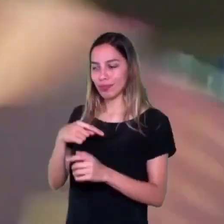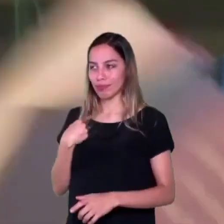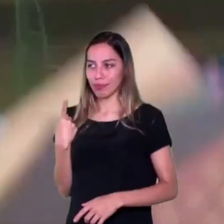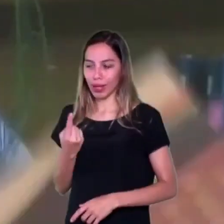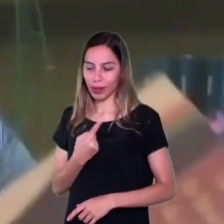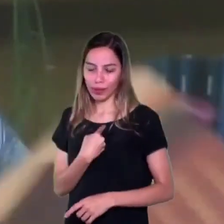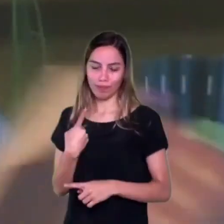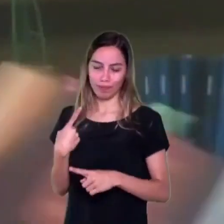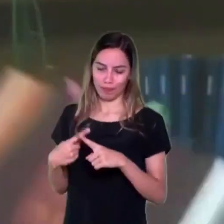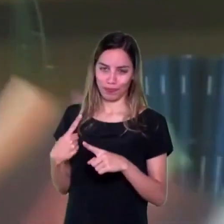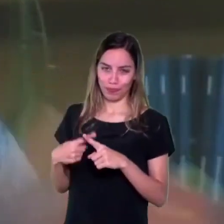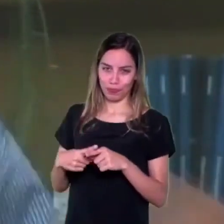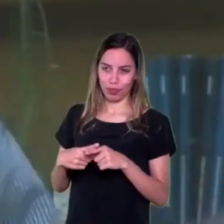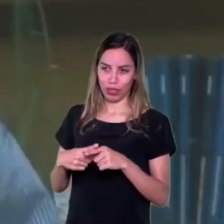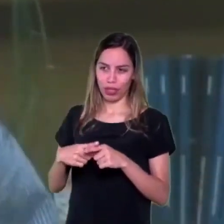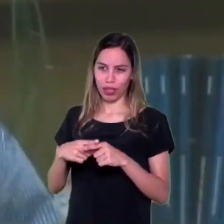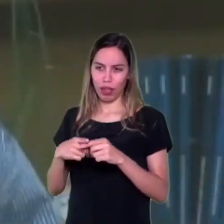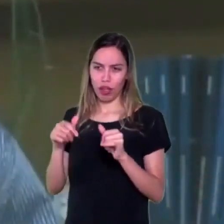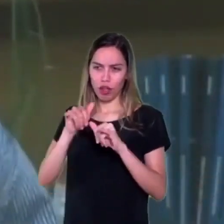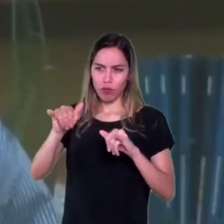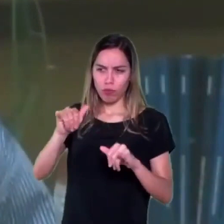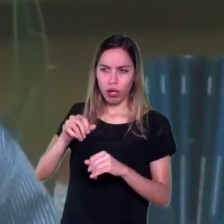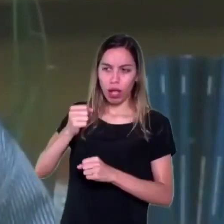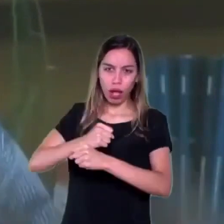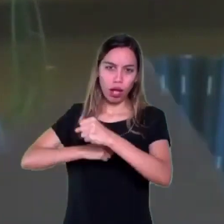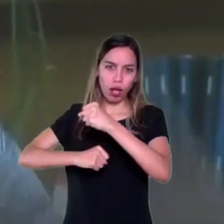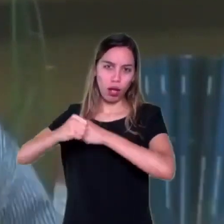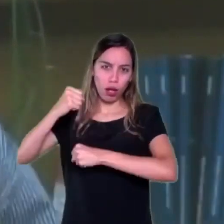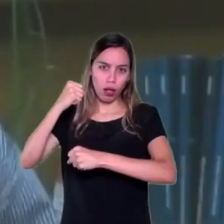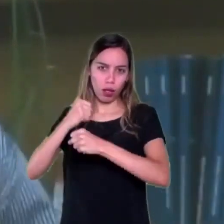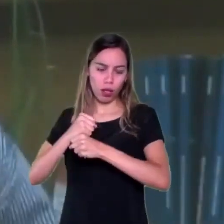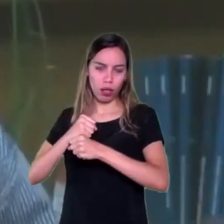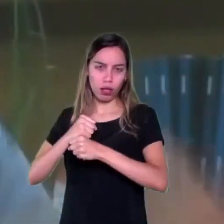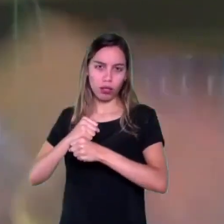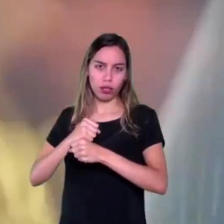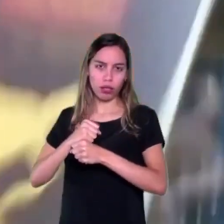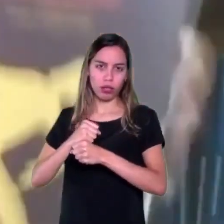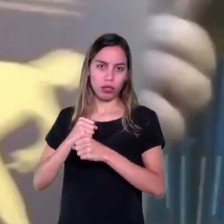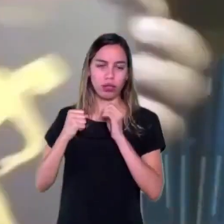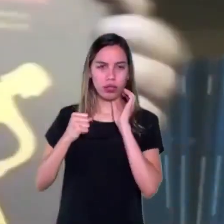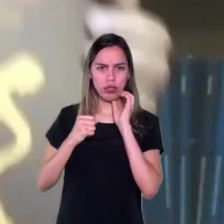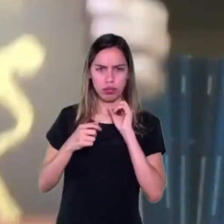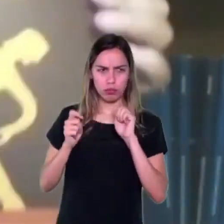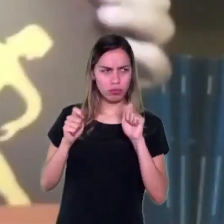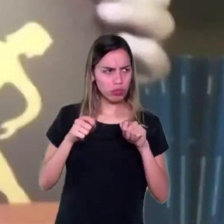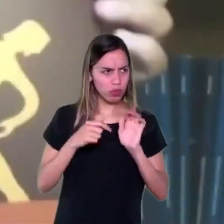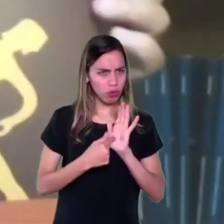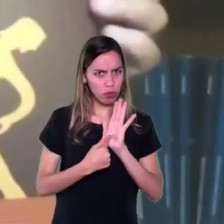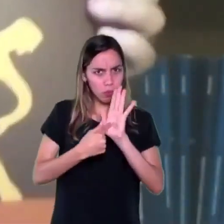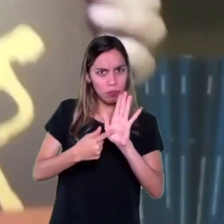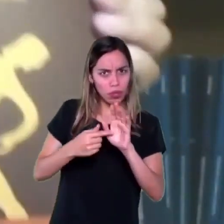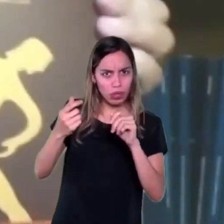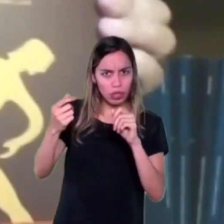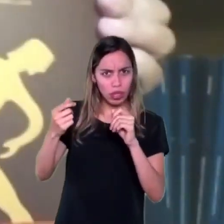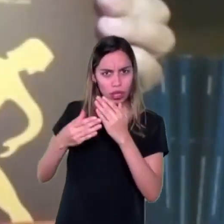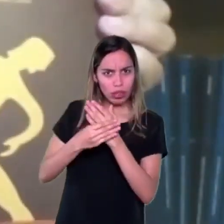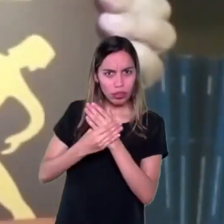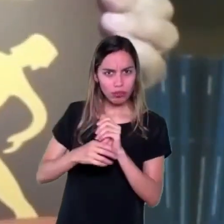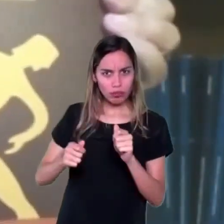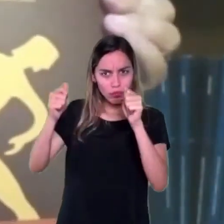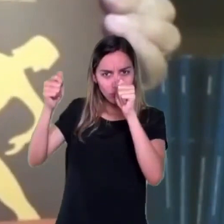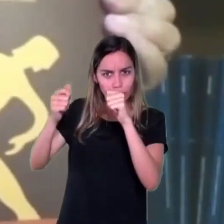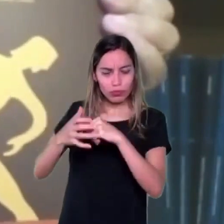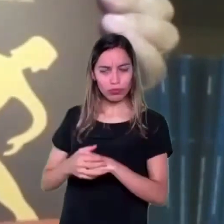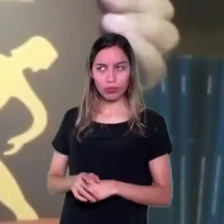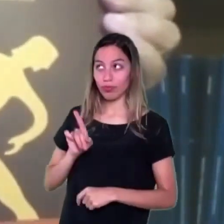Silvio segura nas mãos o livro 140 anos da história do teatro em Itaúna. A capa tem o fundo marrom,